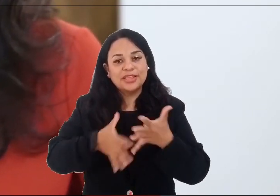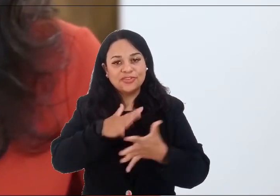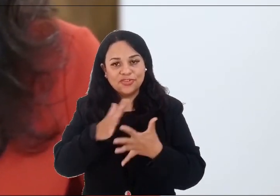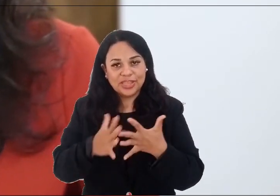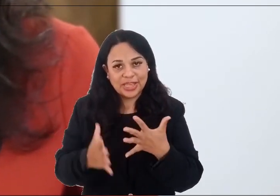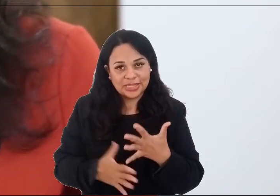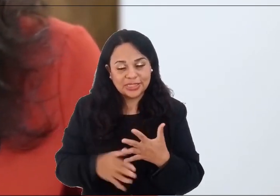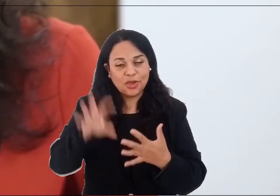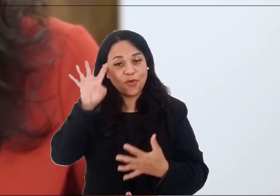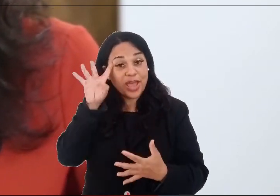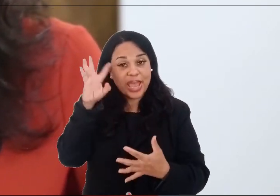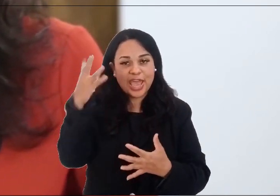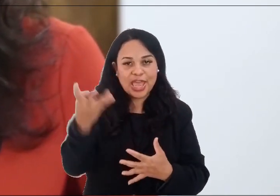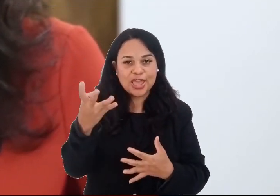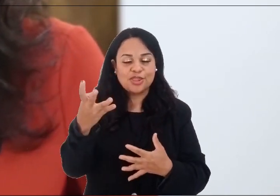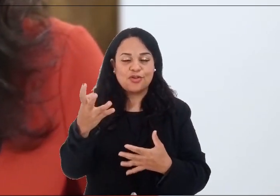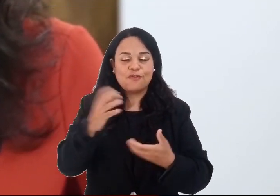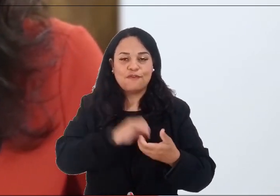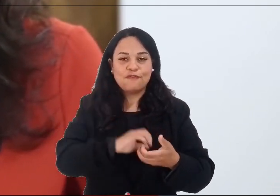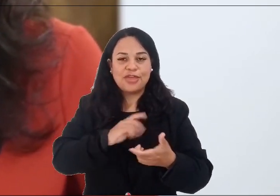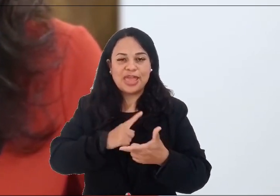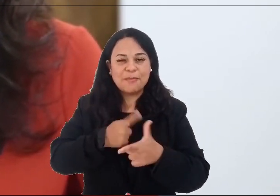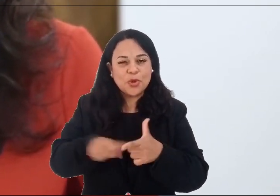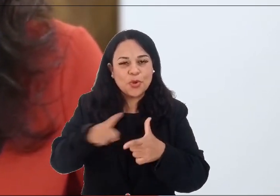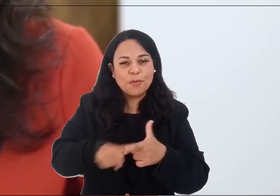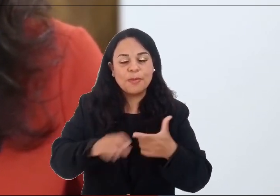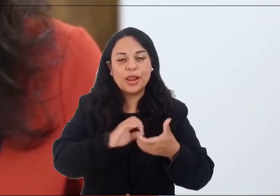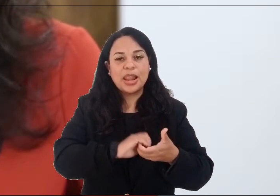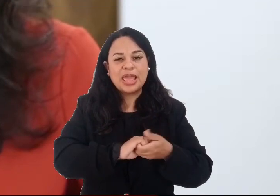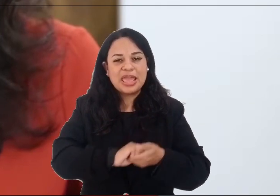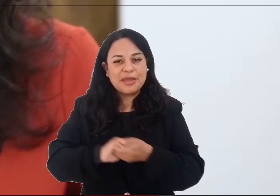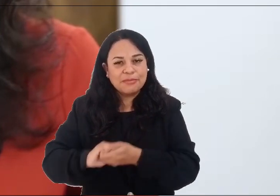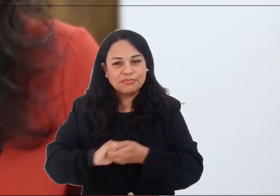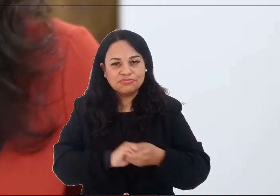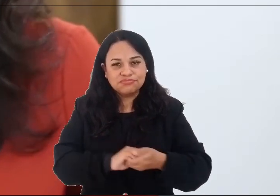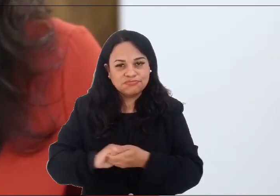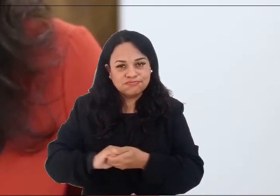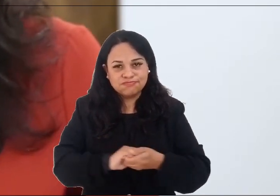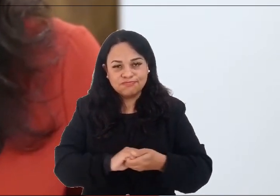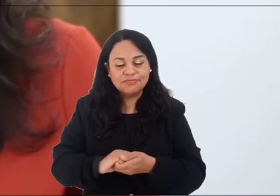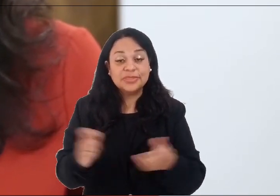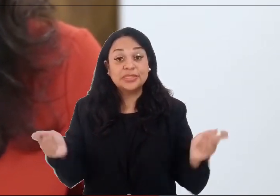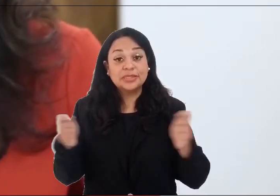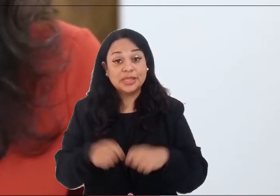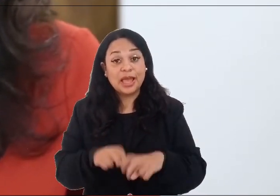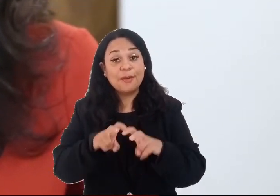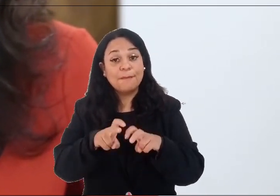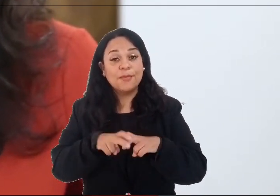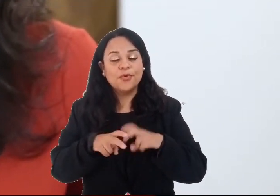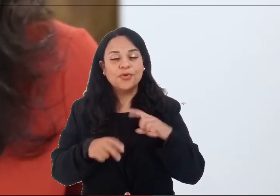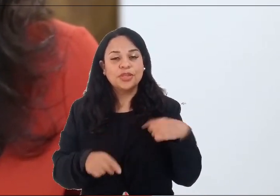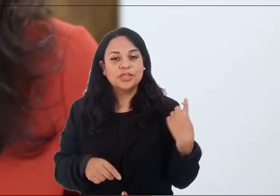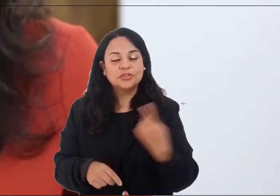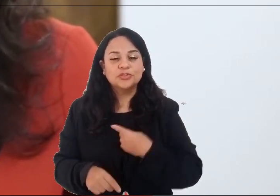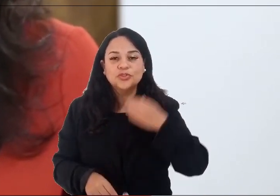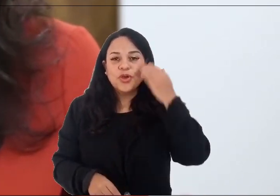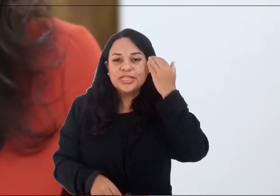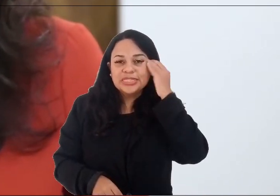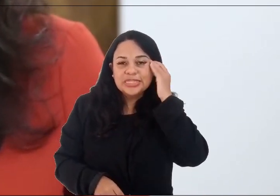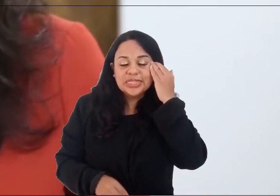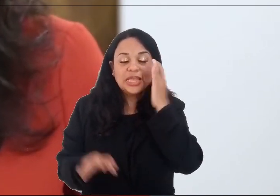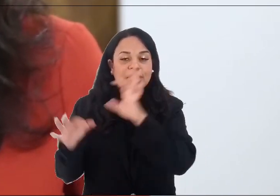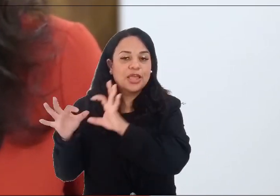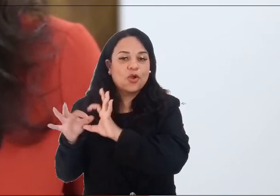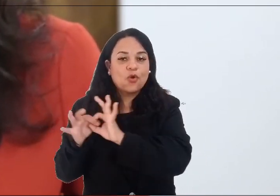e a objetividade ou subjetividade do conflito que estão hoje marcadas nas novas leis. Com isso, então, nós entendemos o contexto no qual